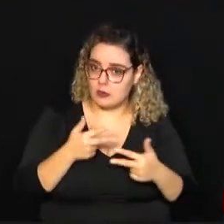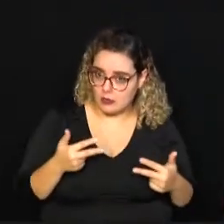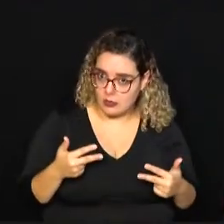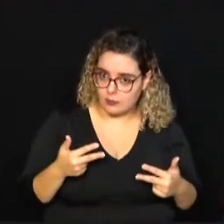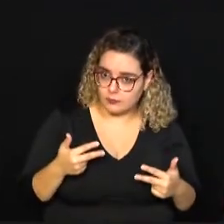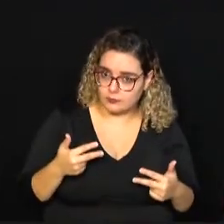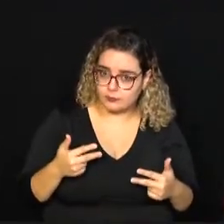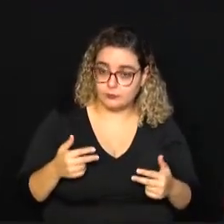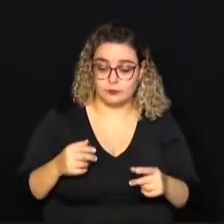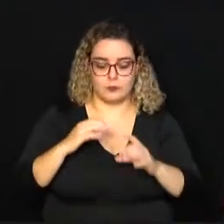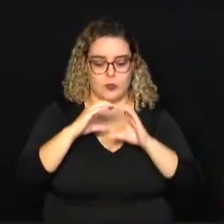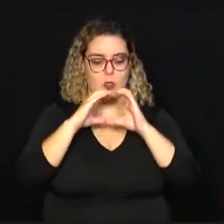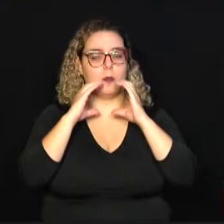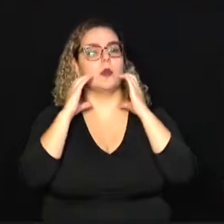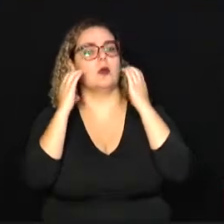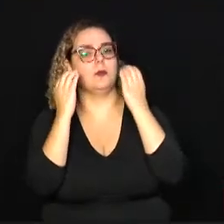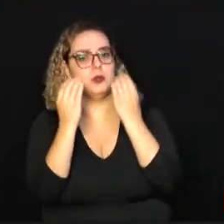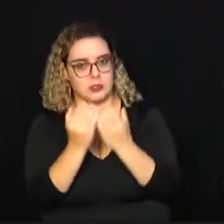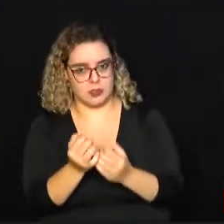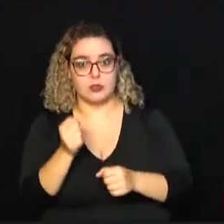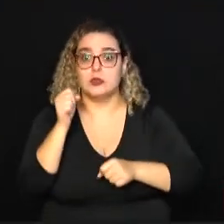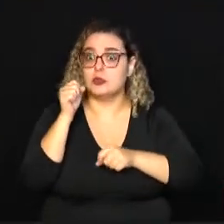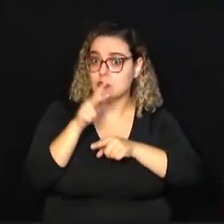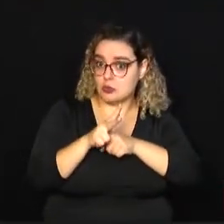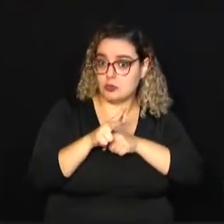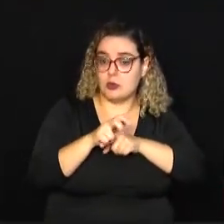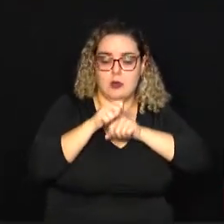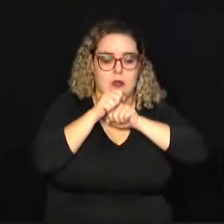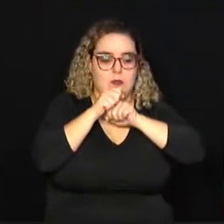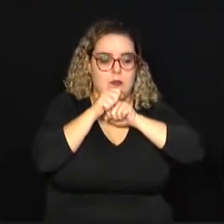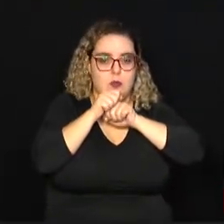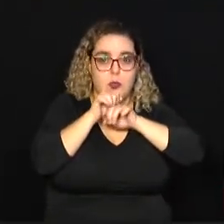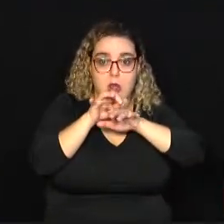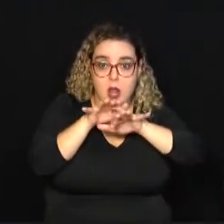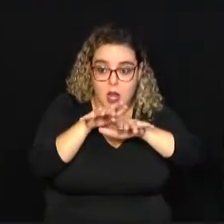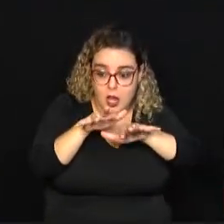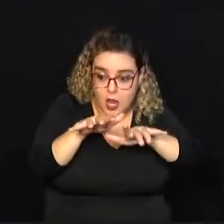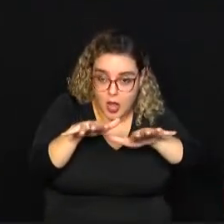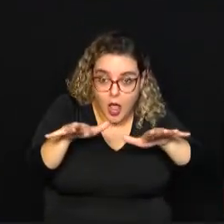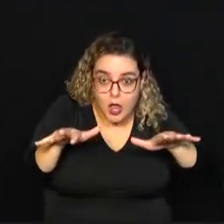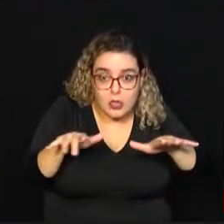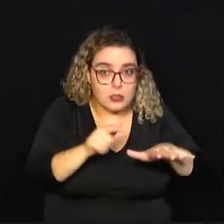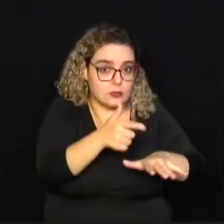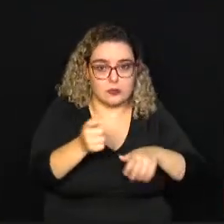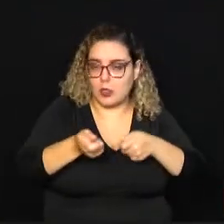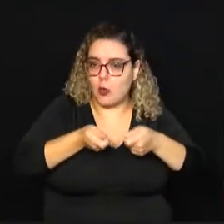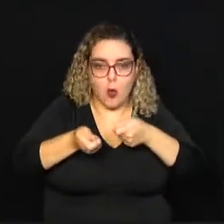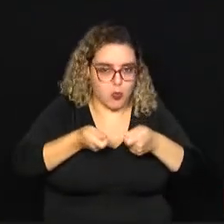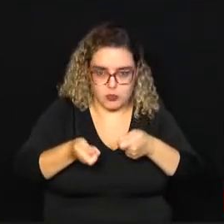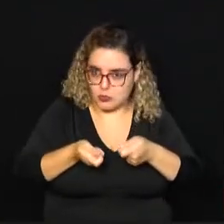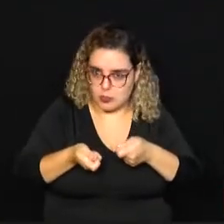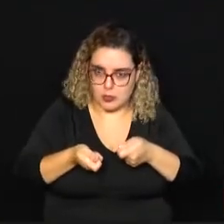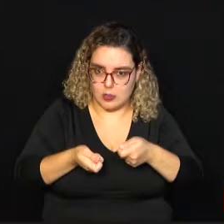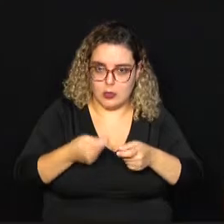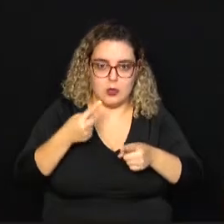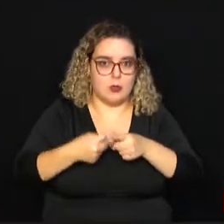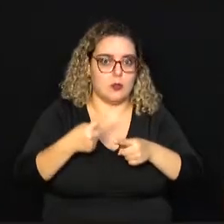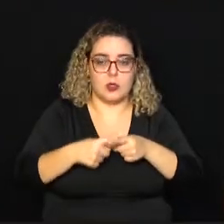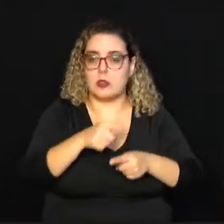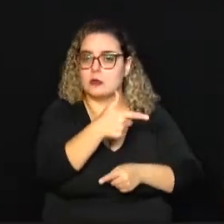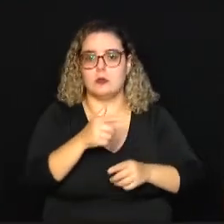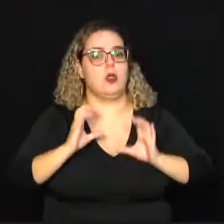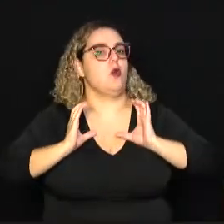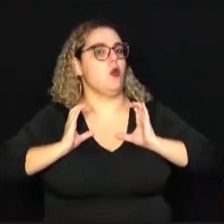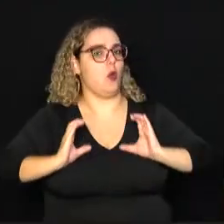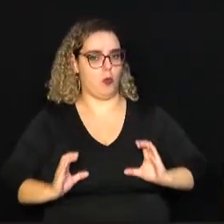numa comunidade em que o vírus está se disseminando de forma descontrolada pela não adoção adequada das